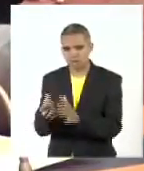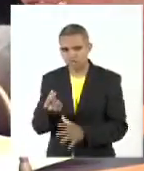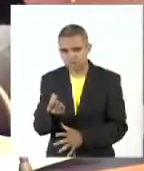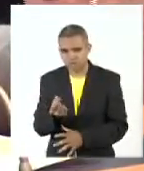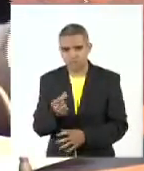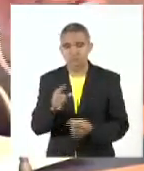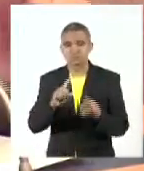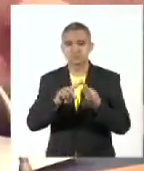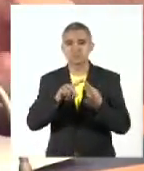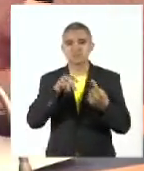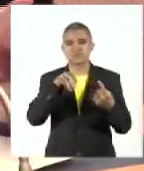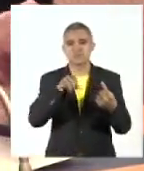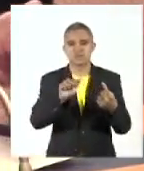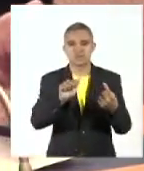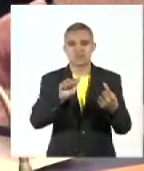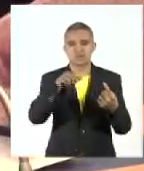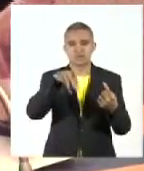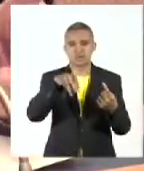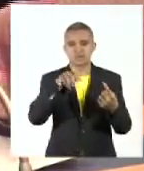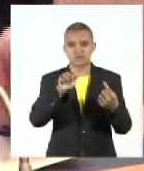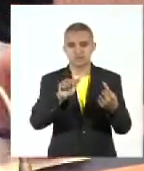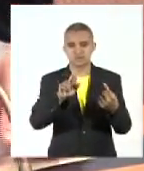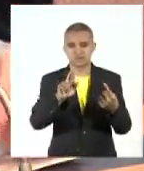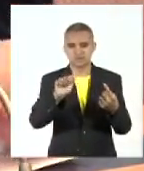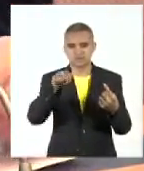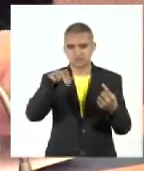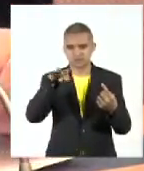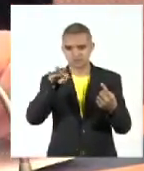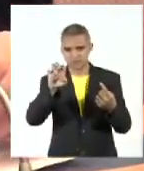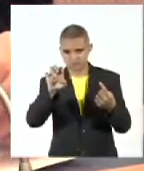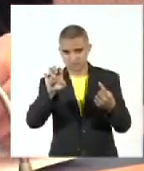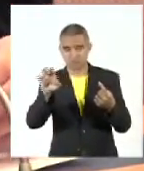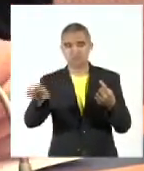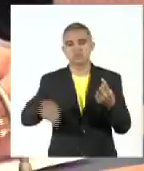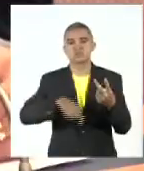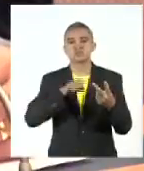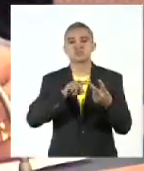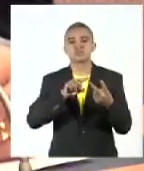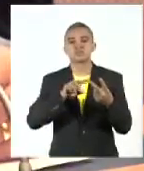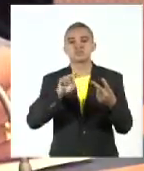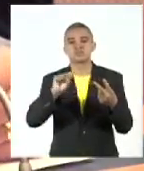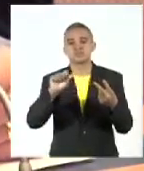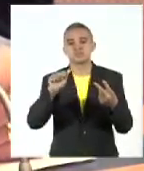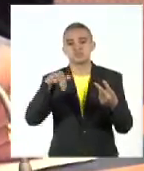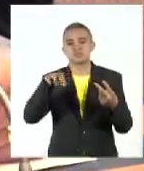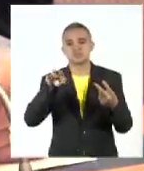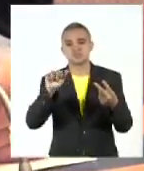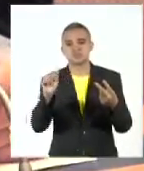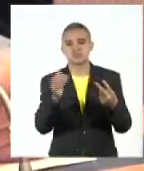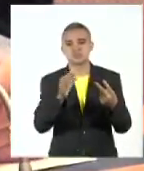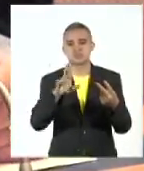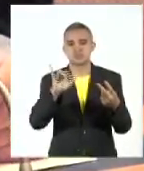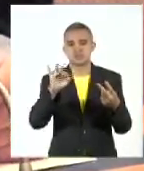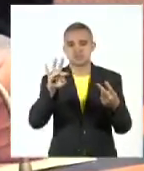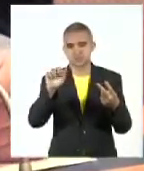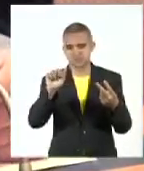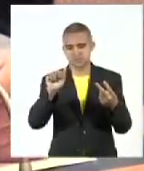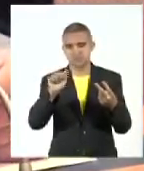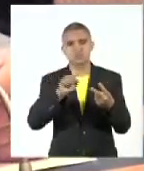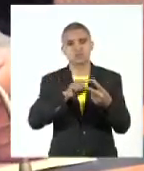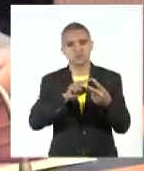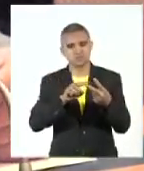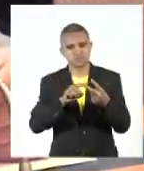de bancos, que a gente também ainda não colocou isso aqui. E um em Santa Rita. E agora, para